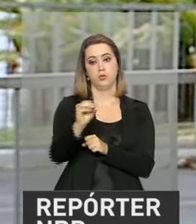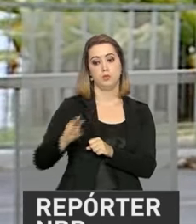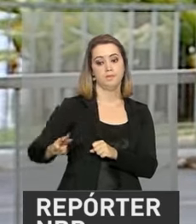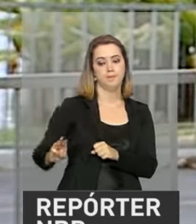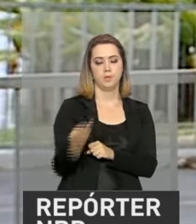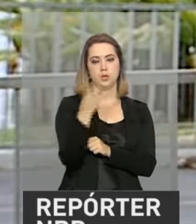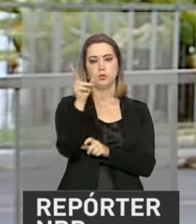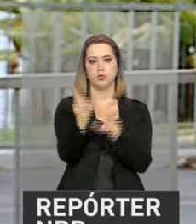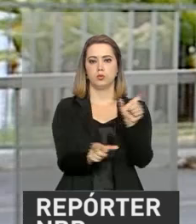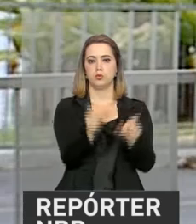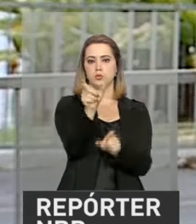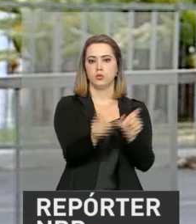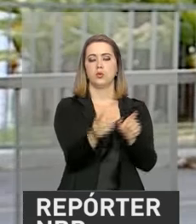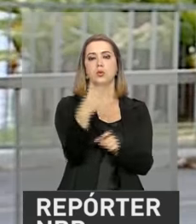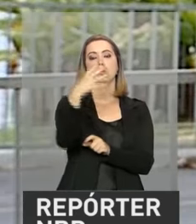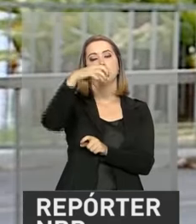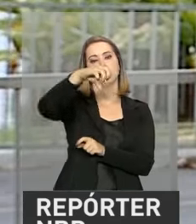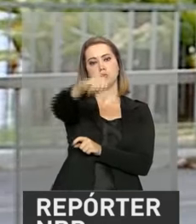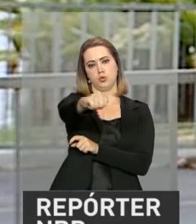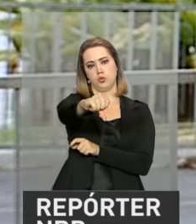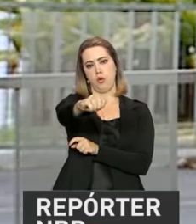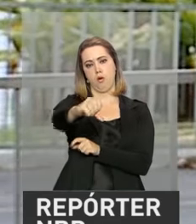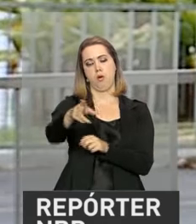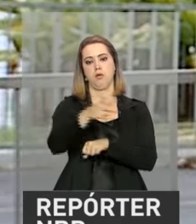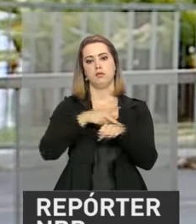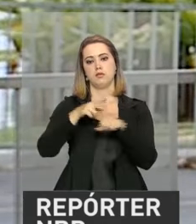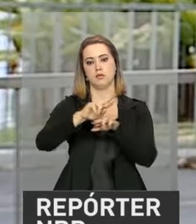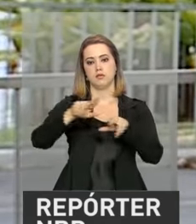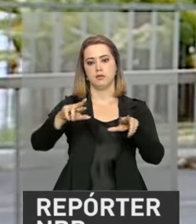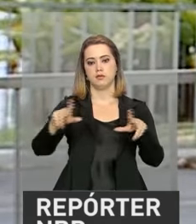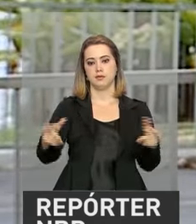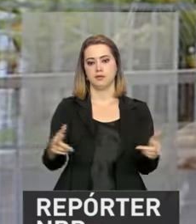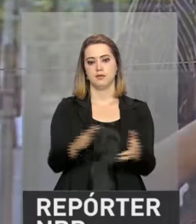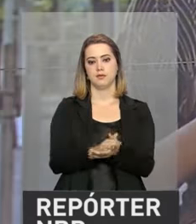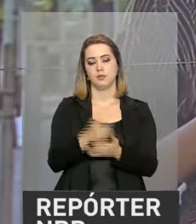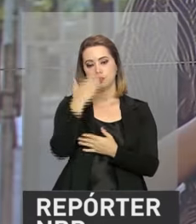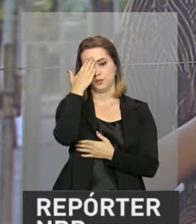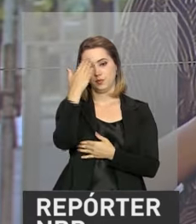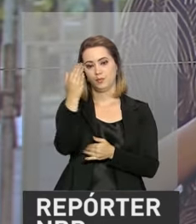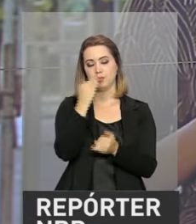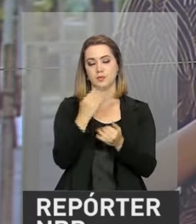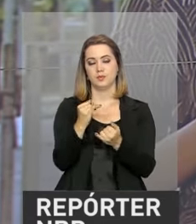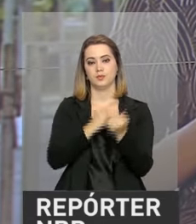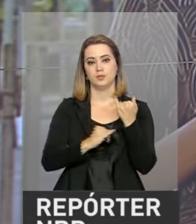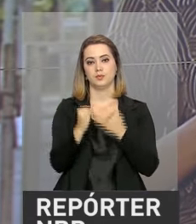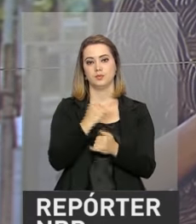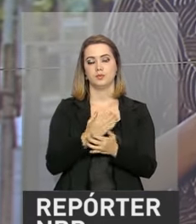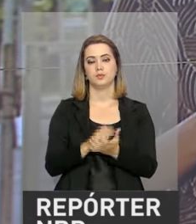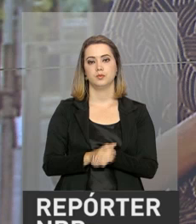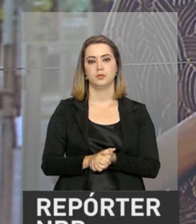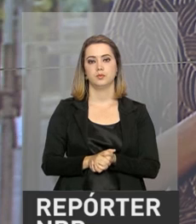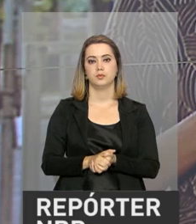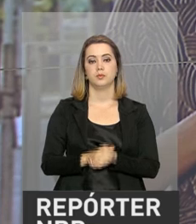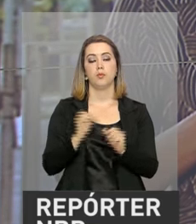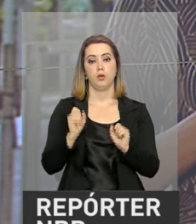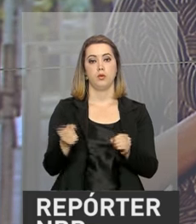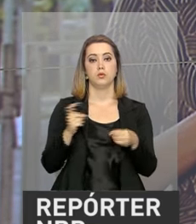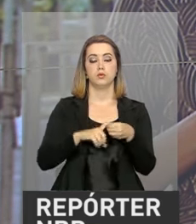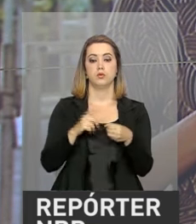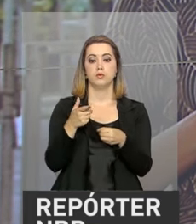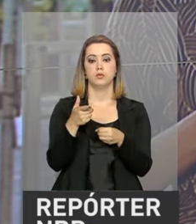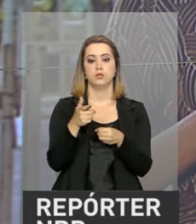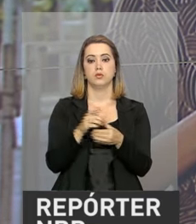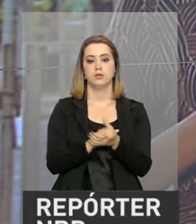pessoas de 9 países de 4 continentes. Zé Luiz. Obrigado pelas informações, Carolina. Podemos voltar a qualquer